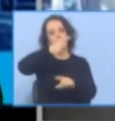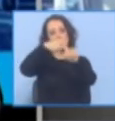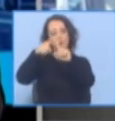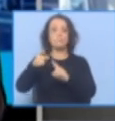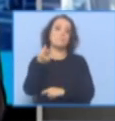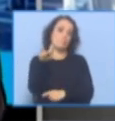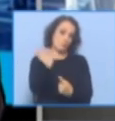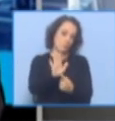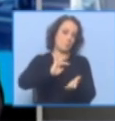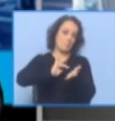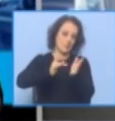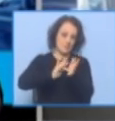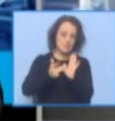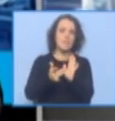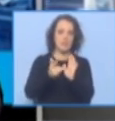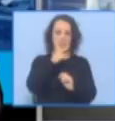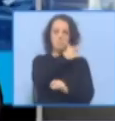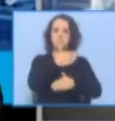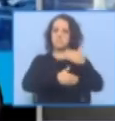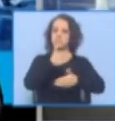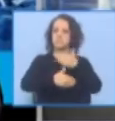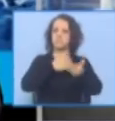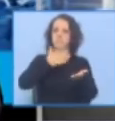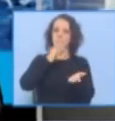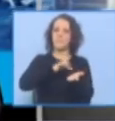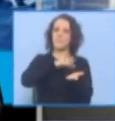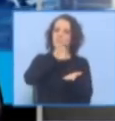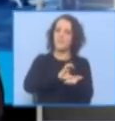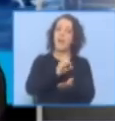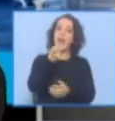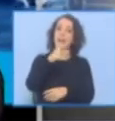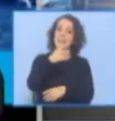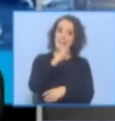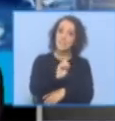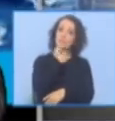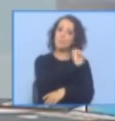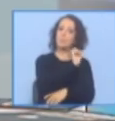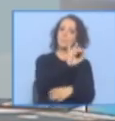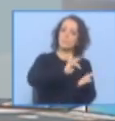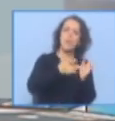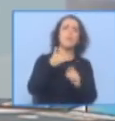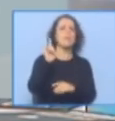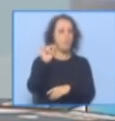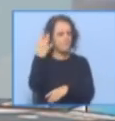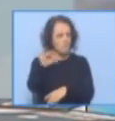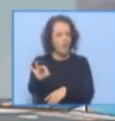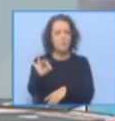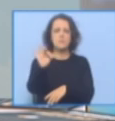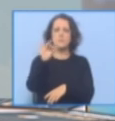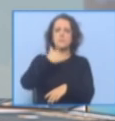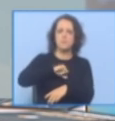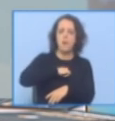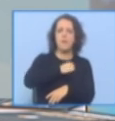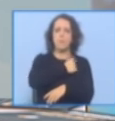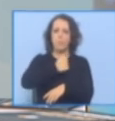no Brasil, em que está em fase avançada a preparação do dicionário dos antigos no Brasil. Também em França, Espanha e na Polónia e